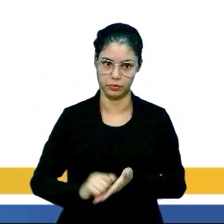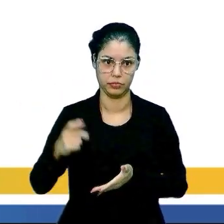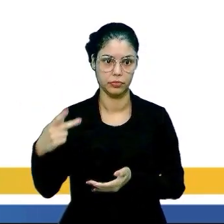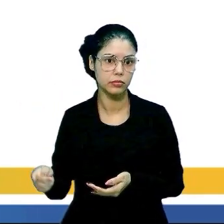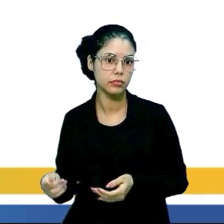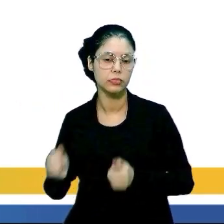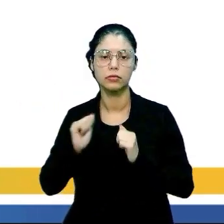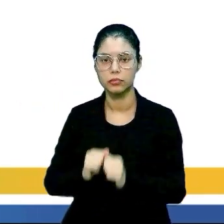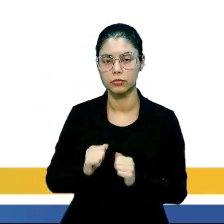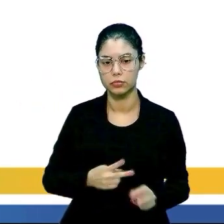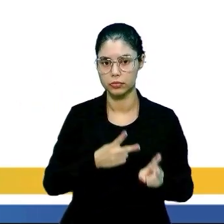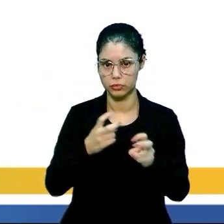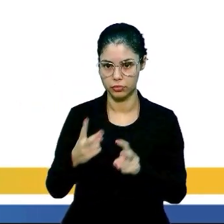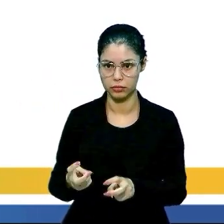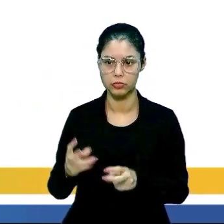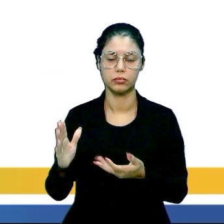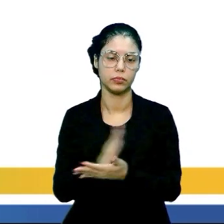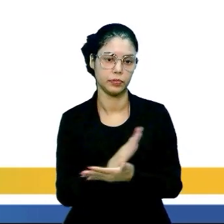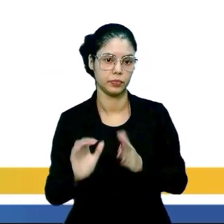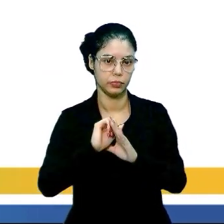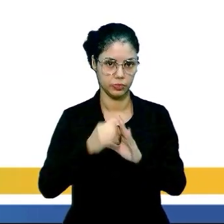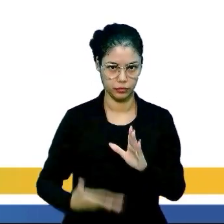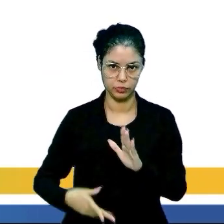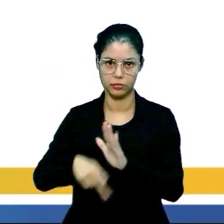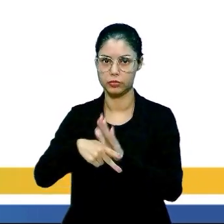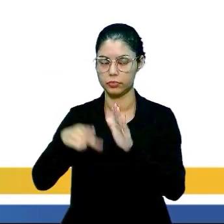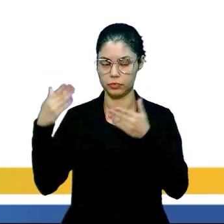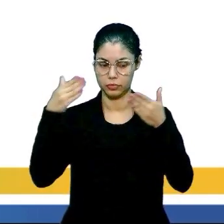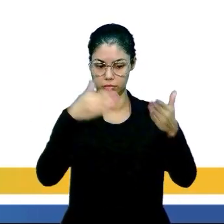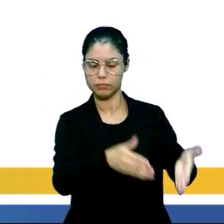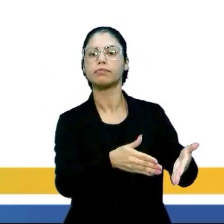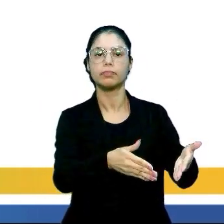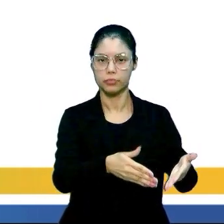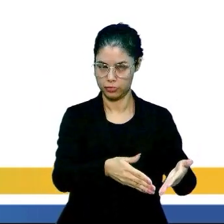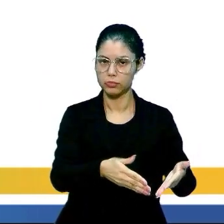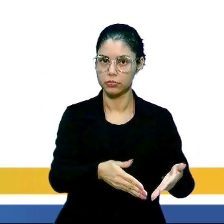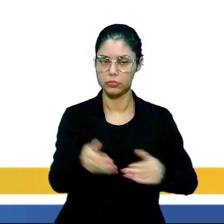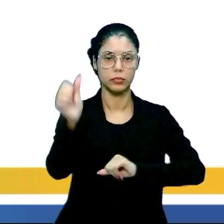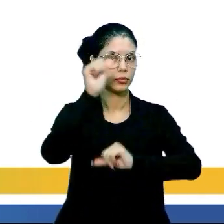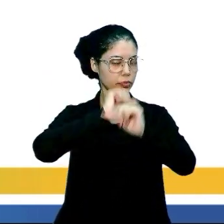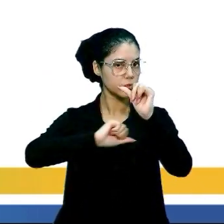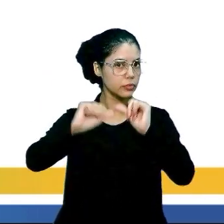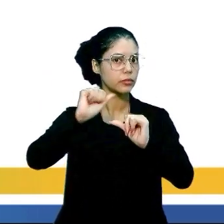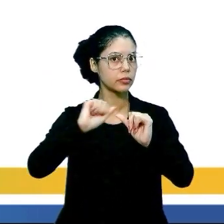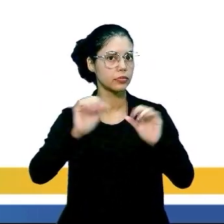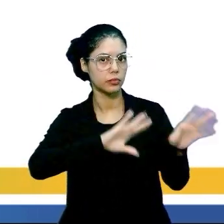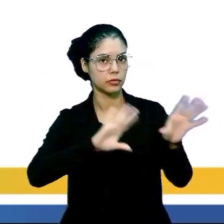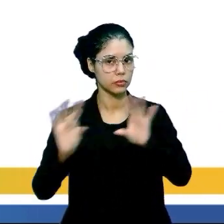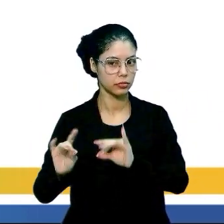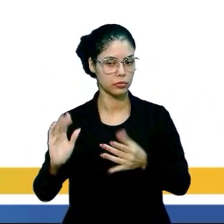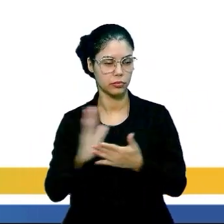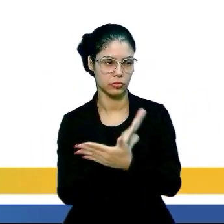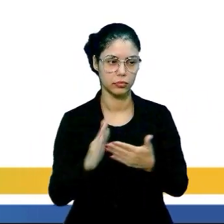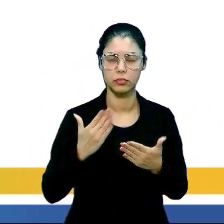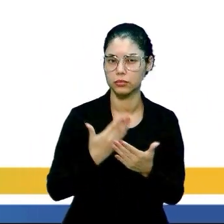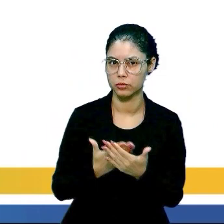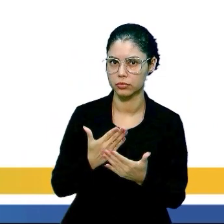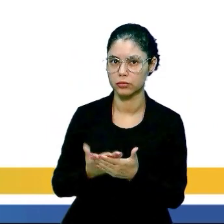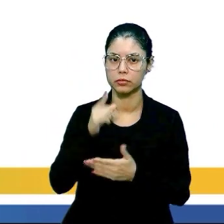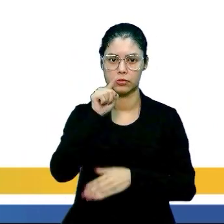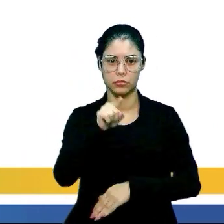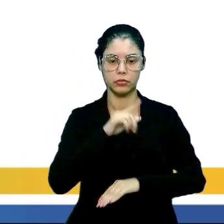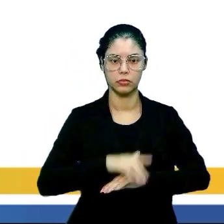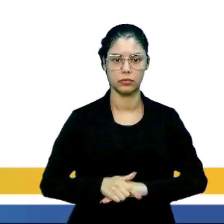dela, e a gente pode observar algumas características específicas. Posteriormente, eu trarei algumas aulas